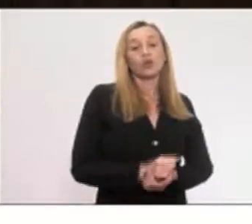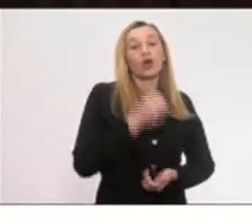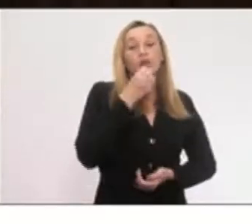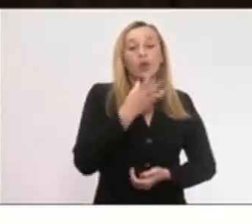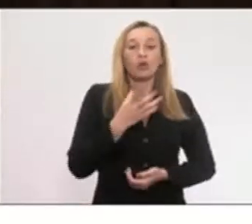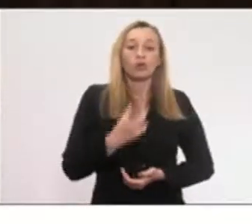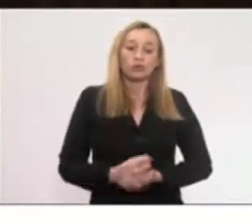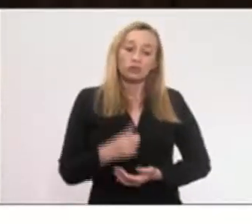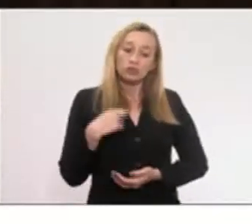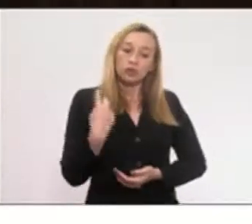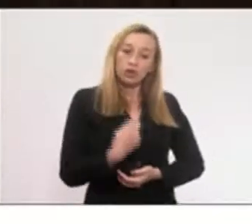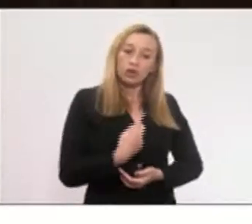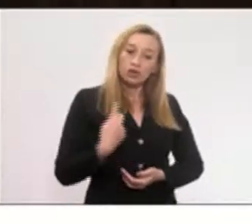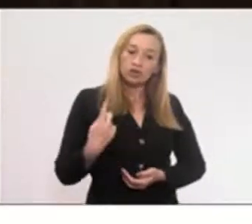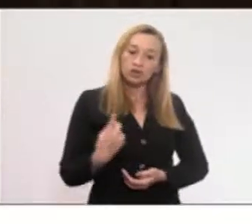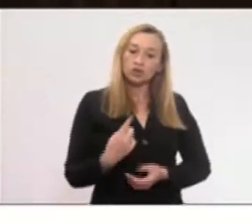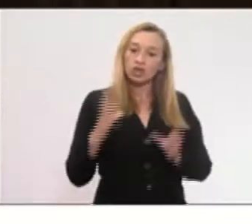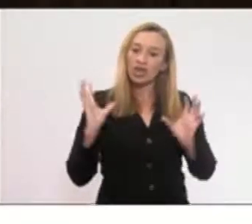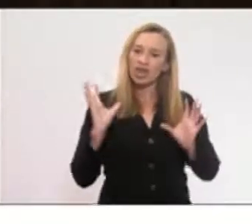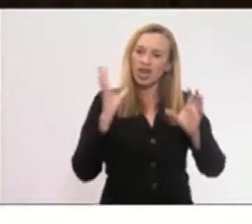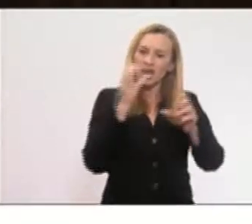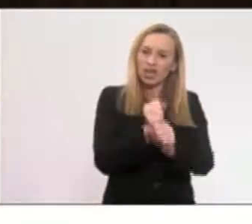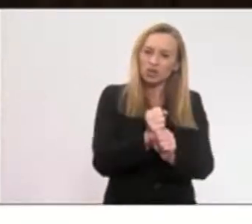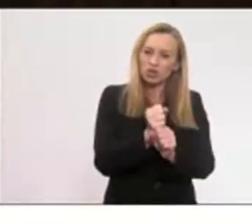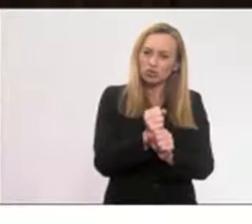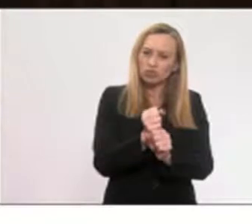nós trouxemos hoje um breve resumo.